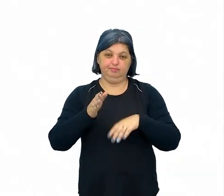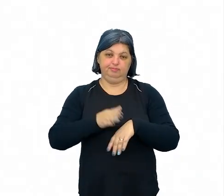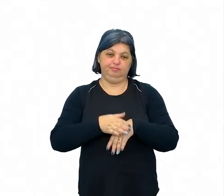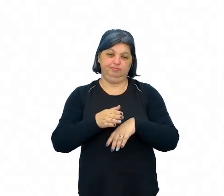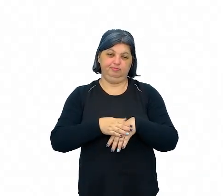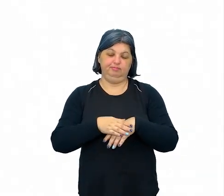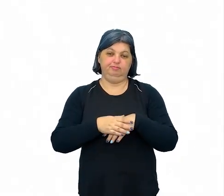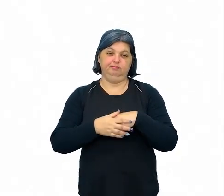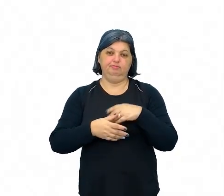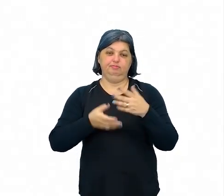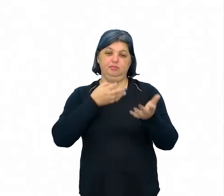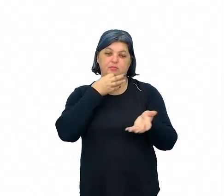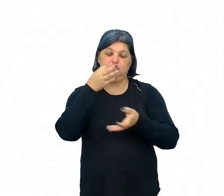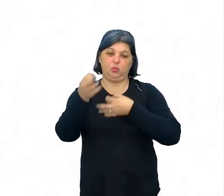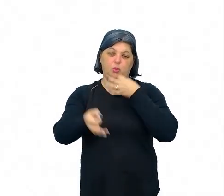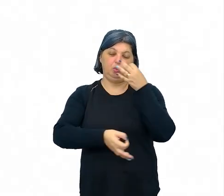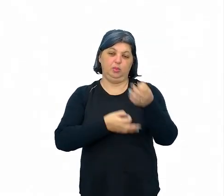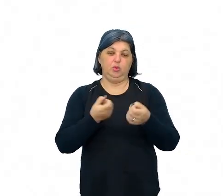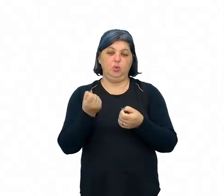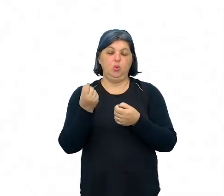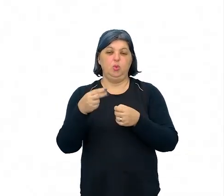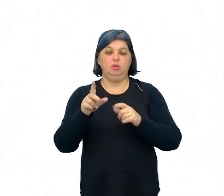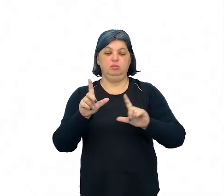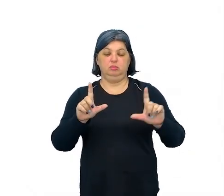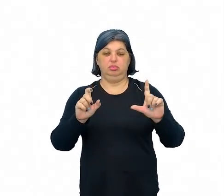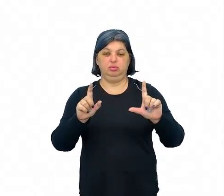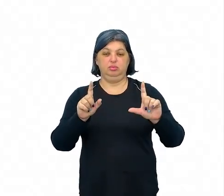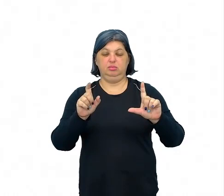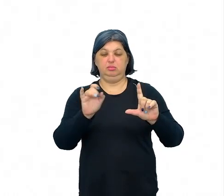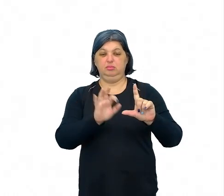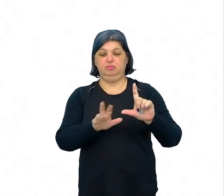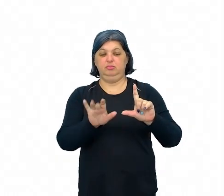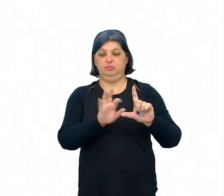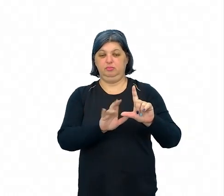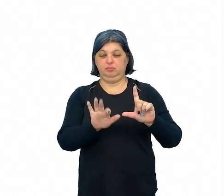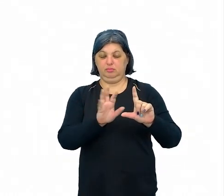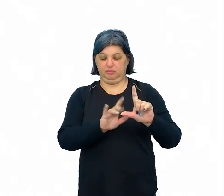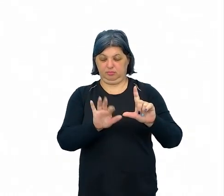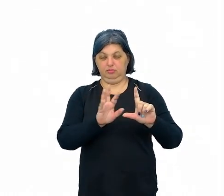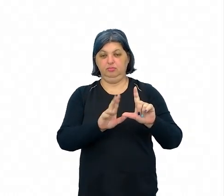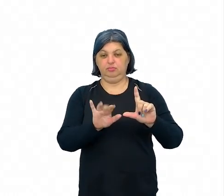vossas considerações, ou apontem a câmera do celular de vocês para o